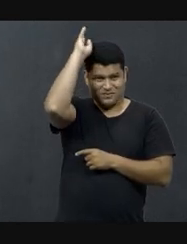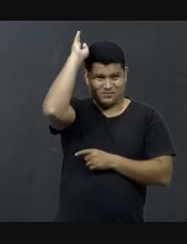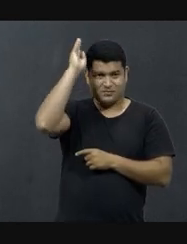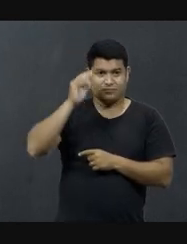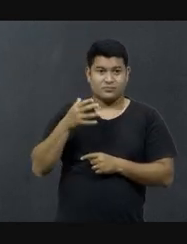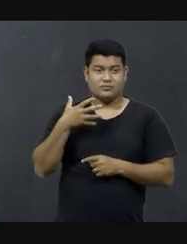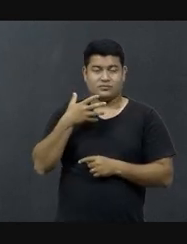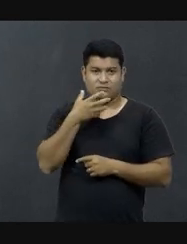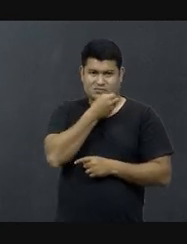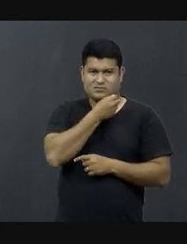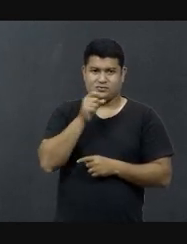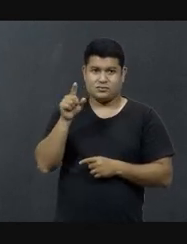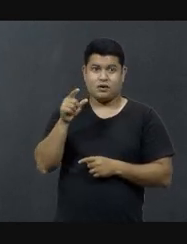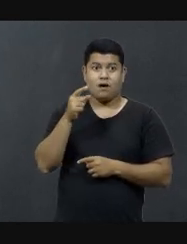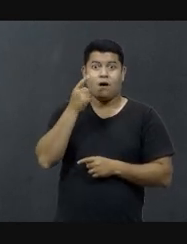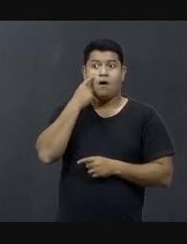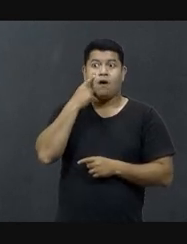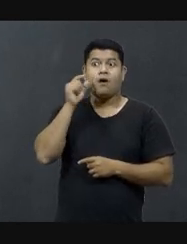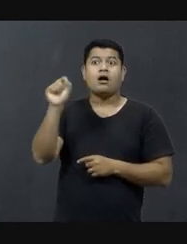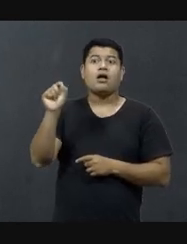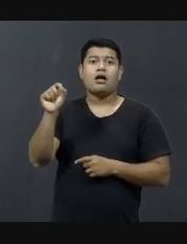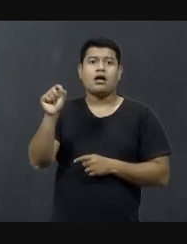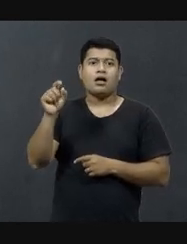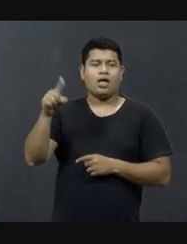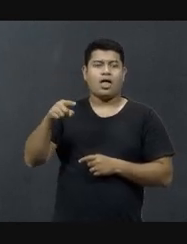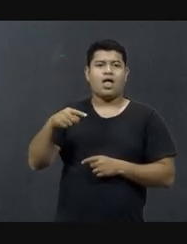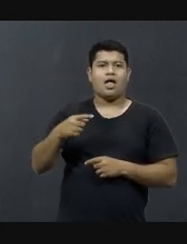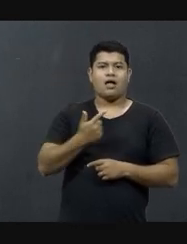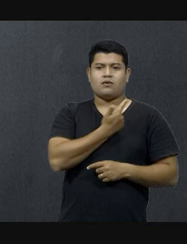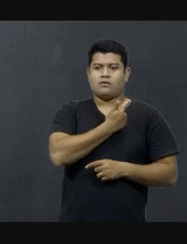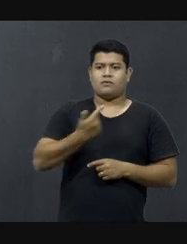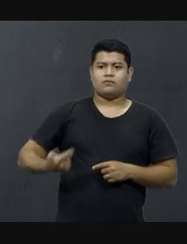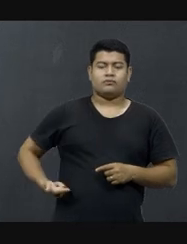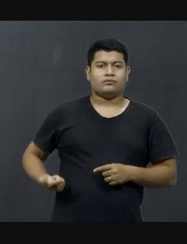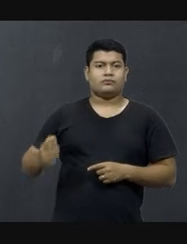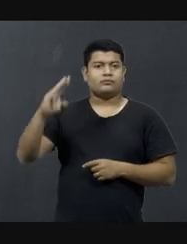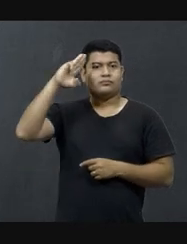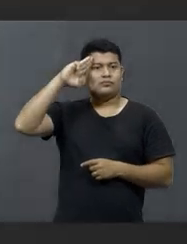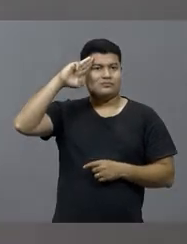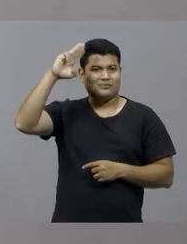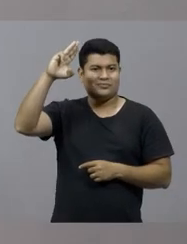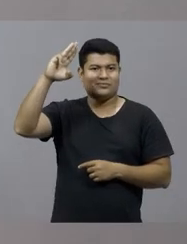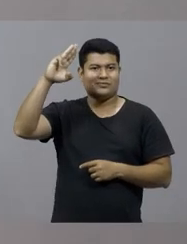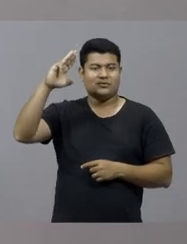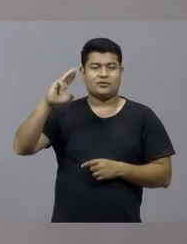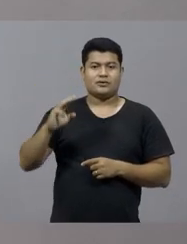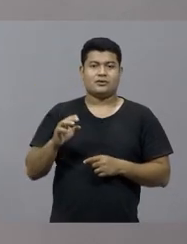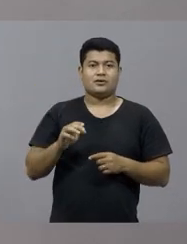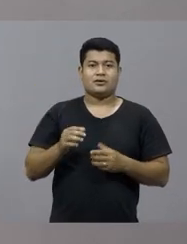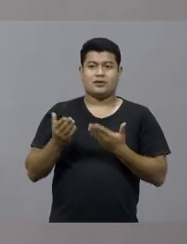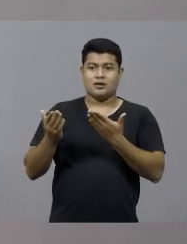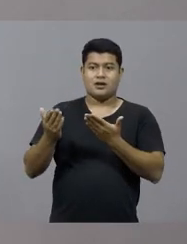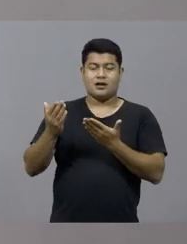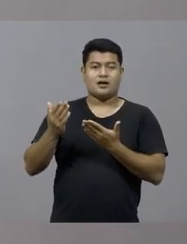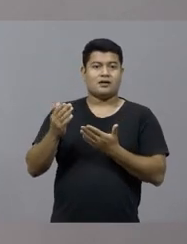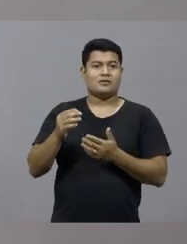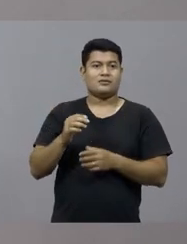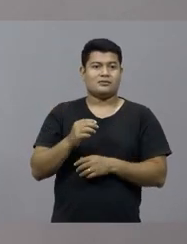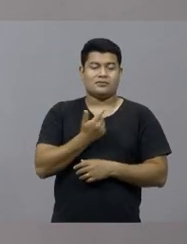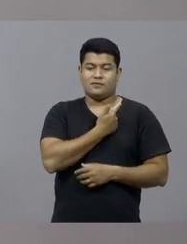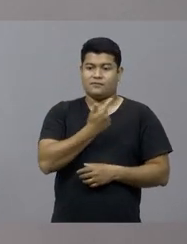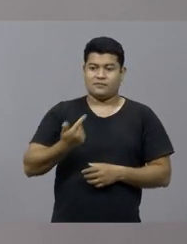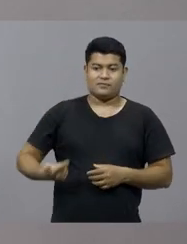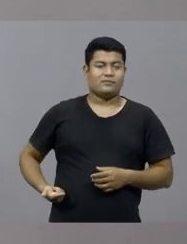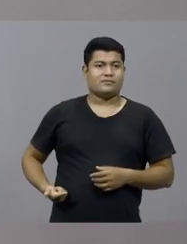dele. Governador Carlos Moisés, chefe do Executivo. Um bombeiro saindo do Arcanjo